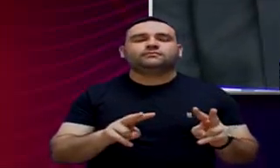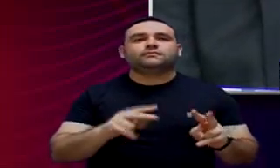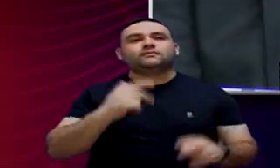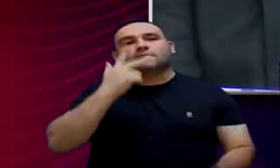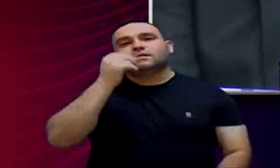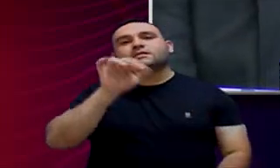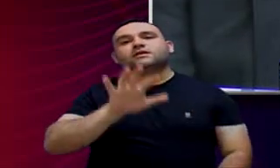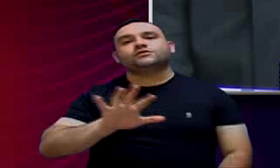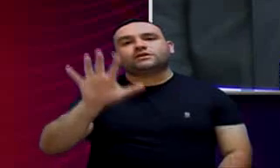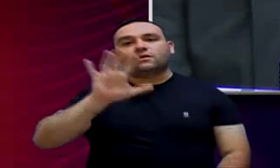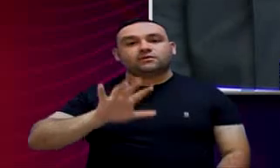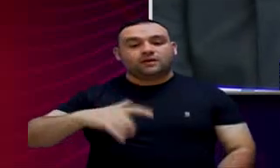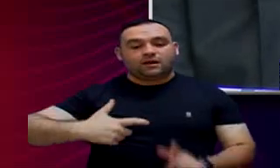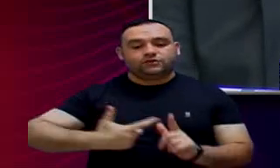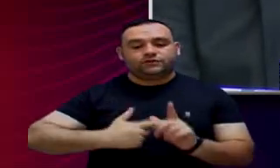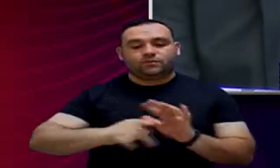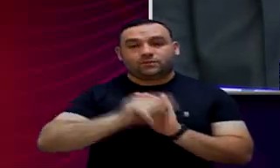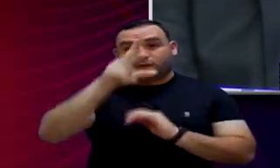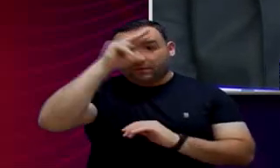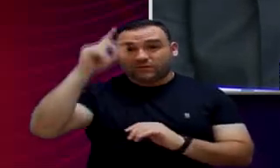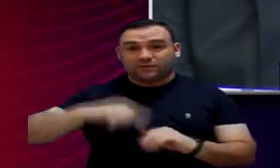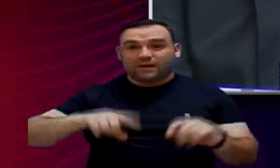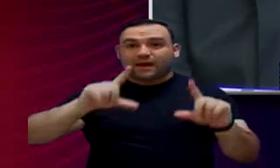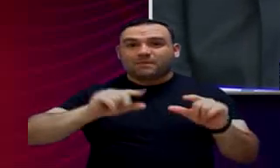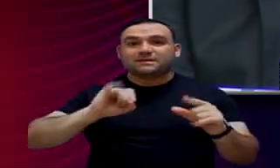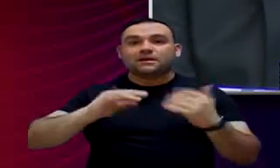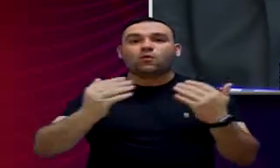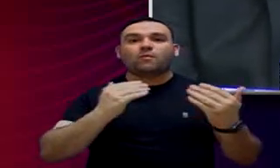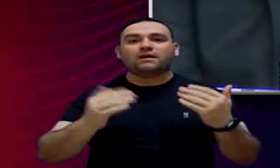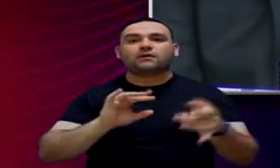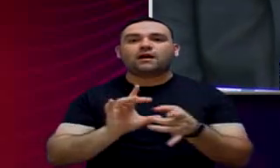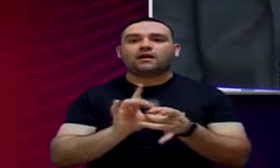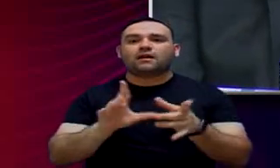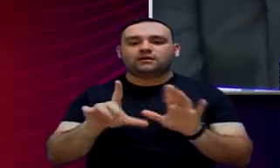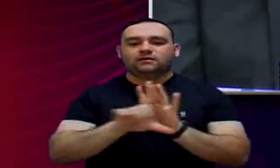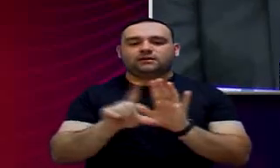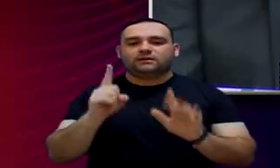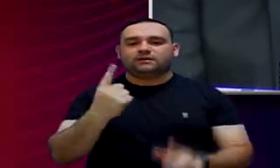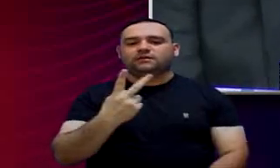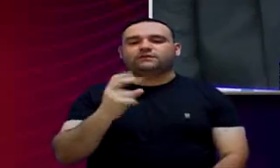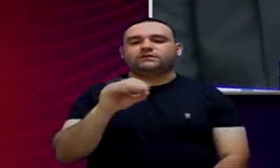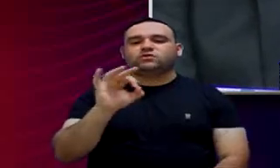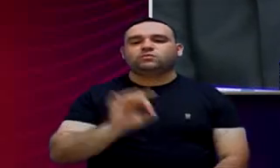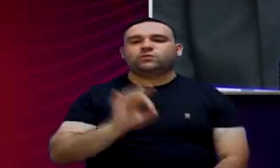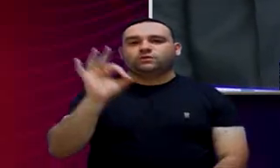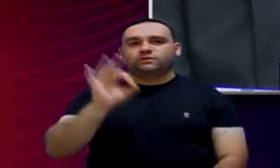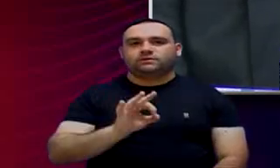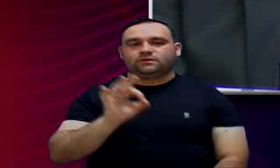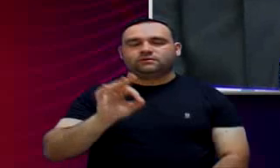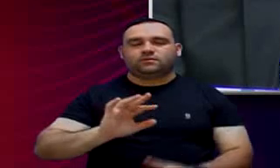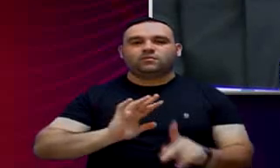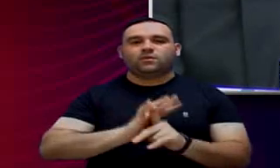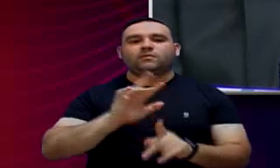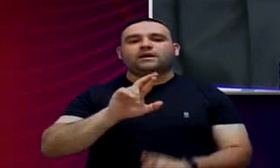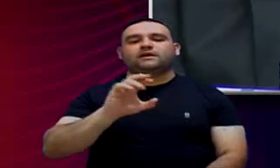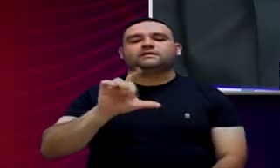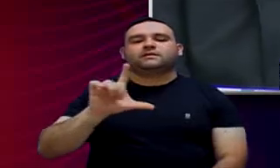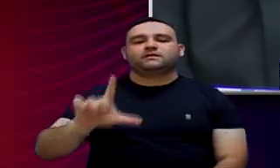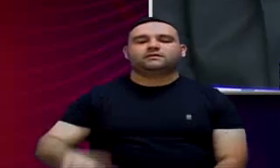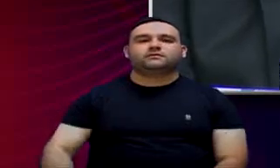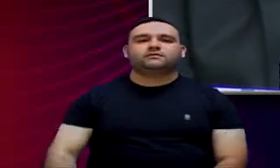boa a dívida da prefeitura é muito baixa em relação O que é permitido pela lei que é 120% da rcl